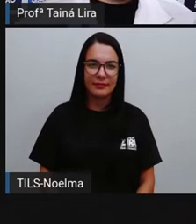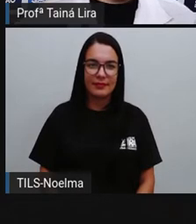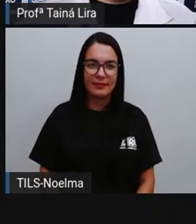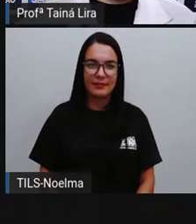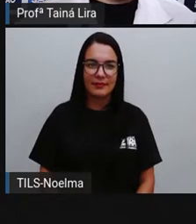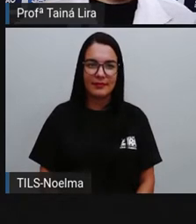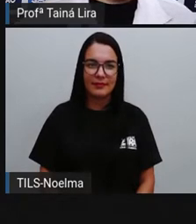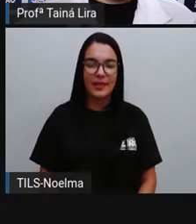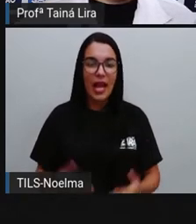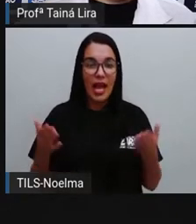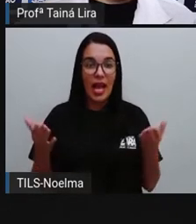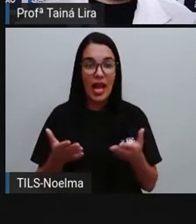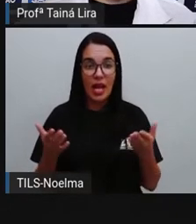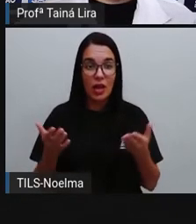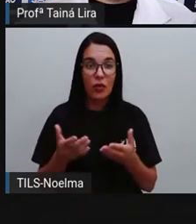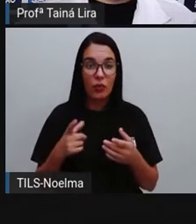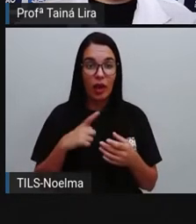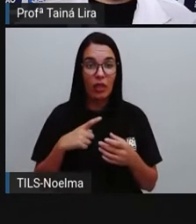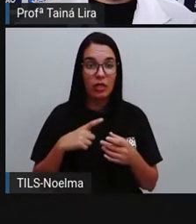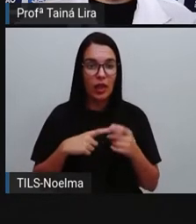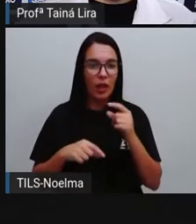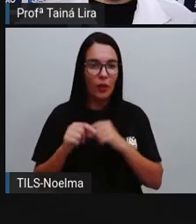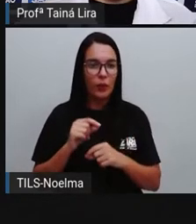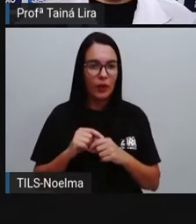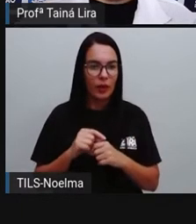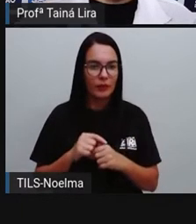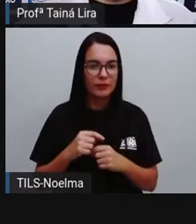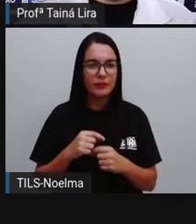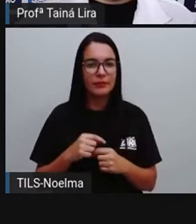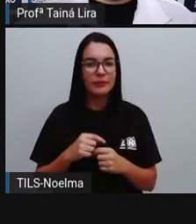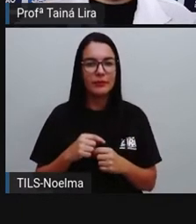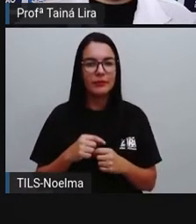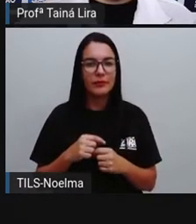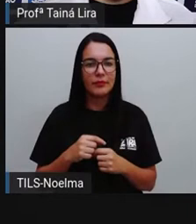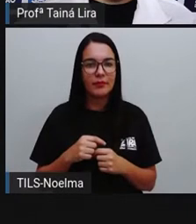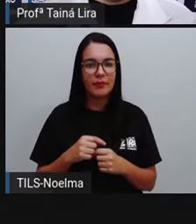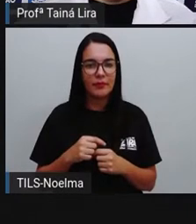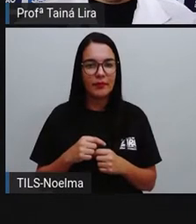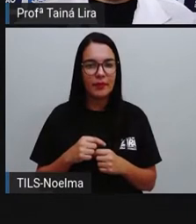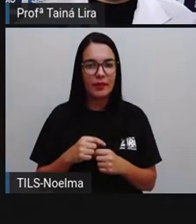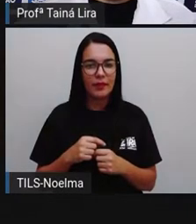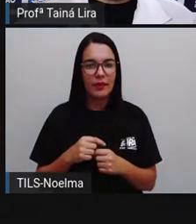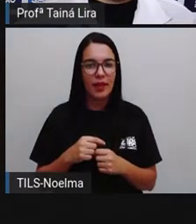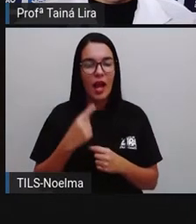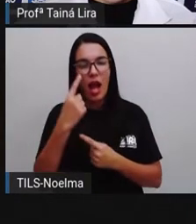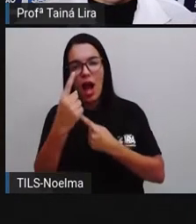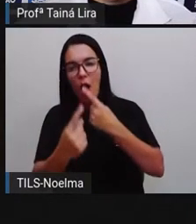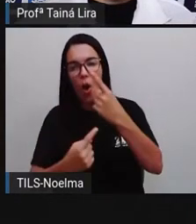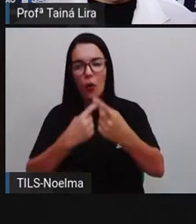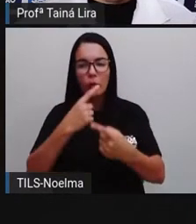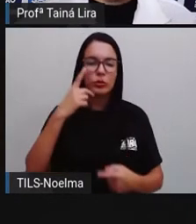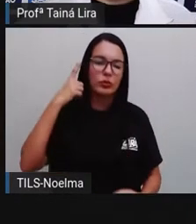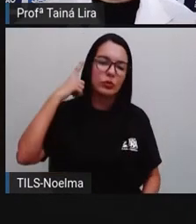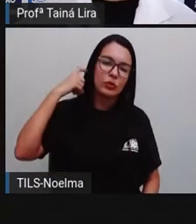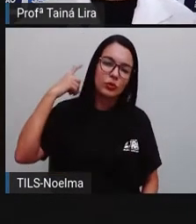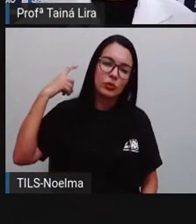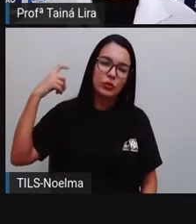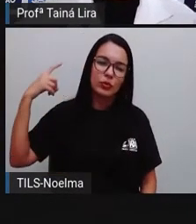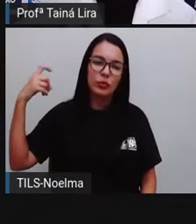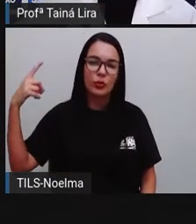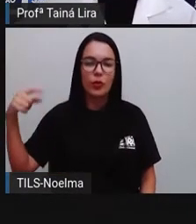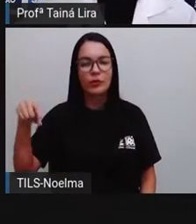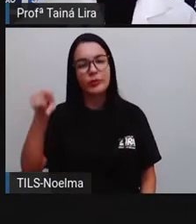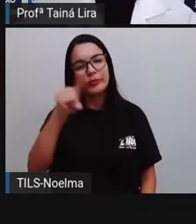e a pro deixa eu colocar aqui senão vai entrar ó aprontou trouxe aqui alguns sons tá